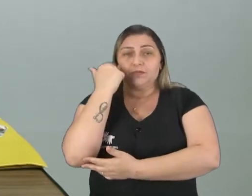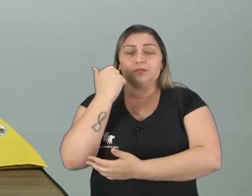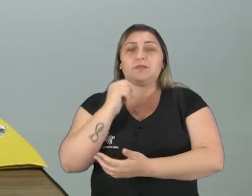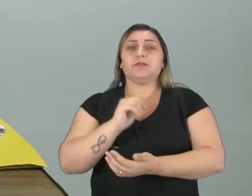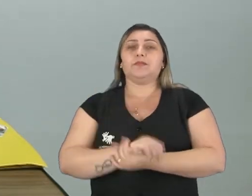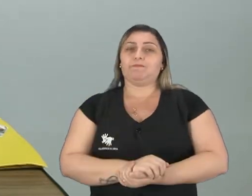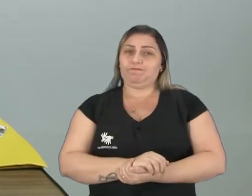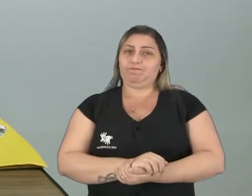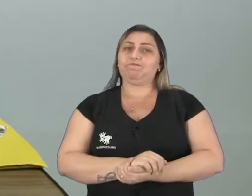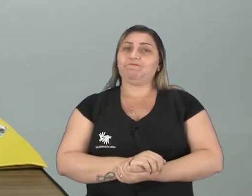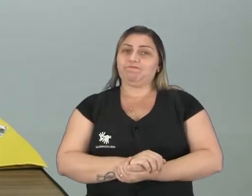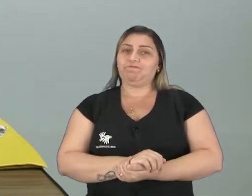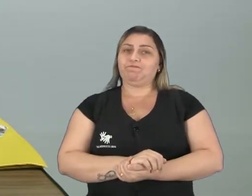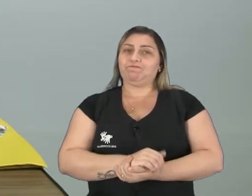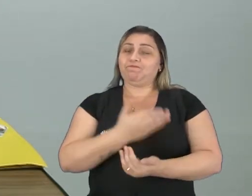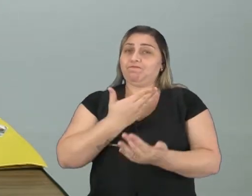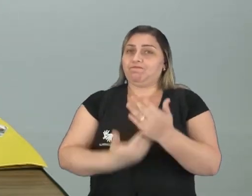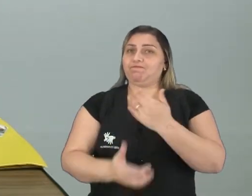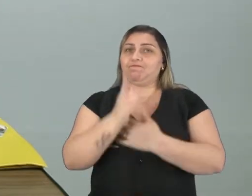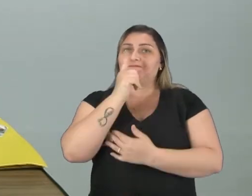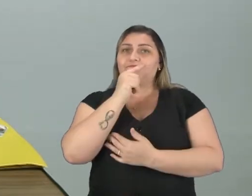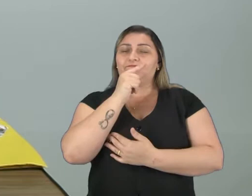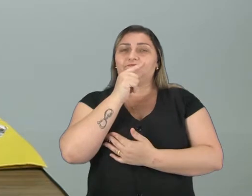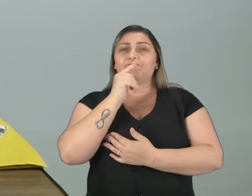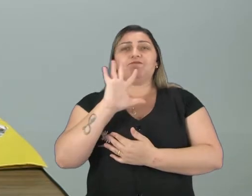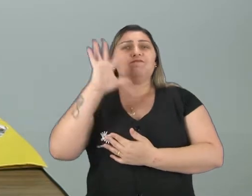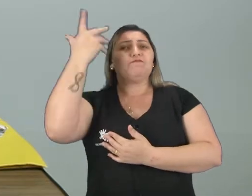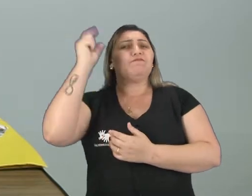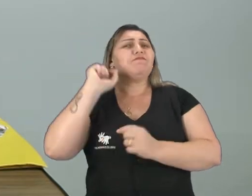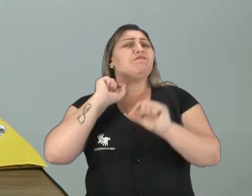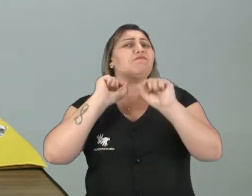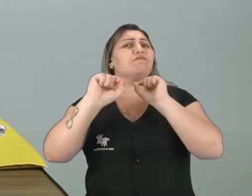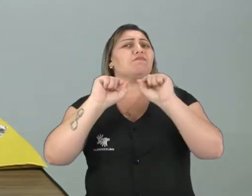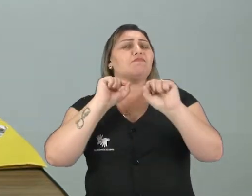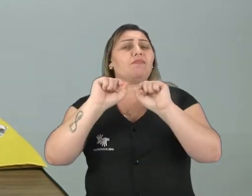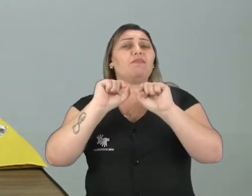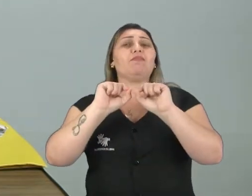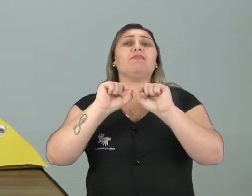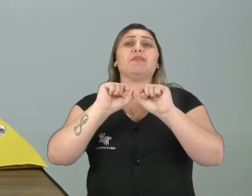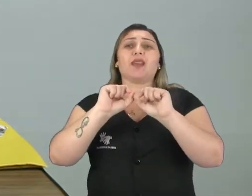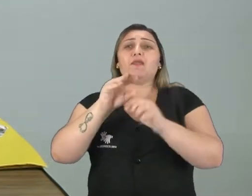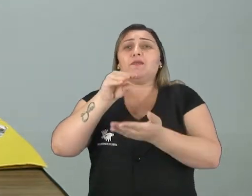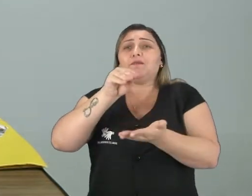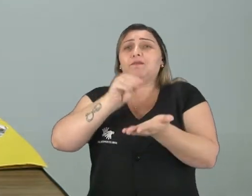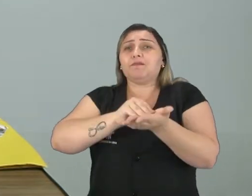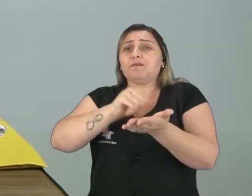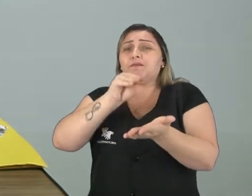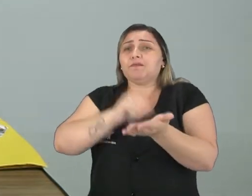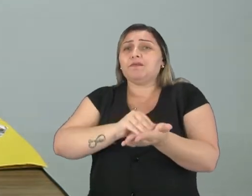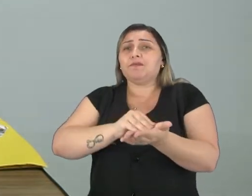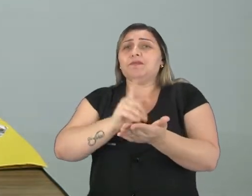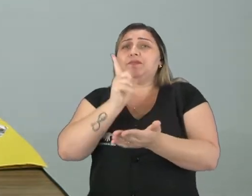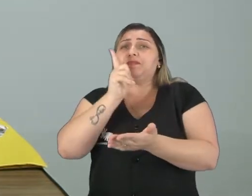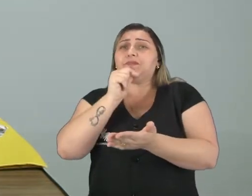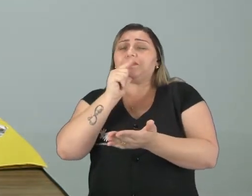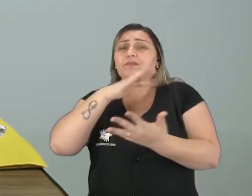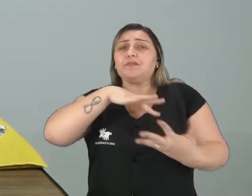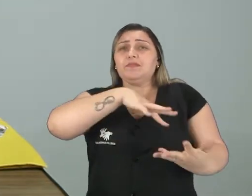maneira a desperdiçá-la? Vai ocasionar o quê? A falta da água